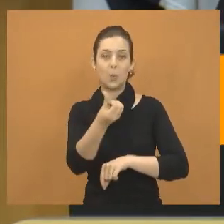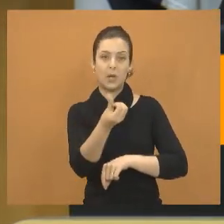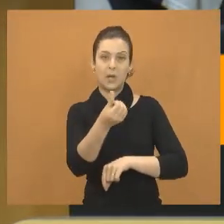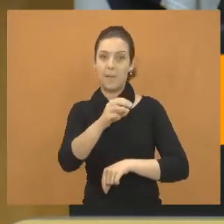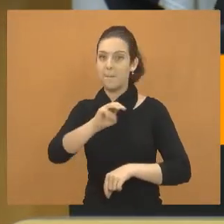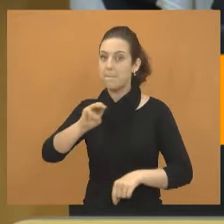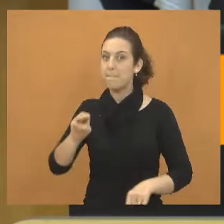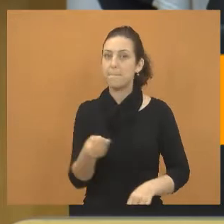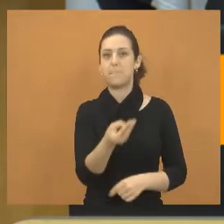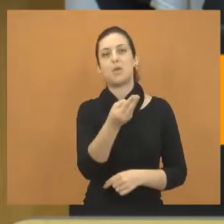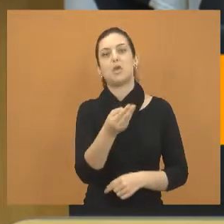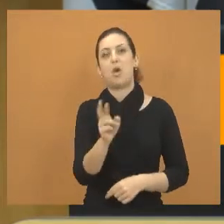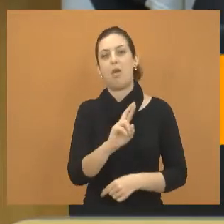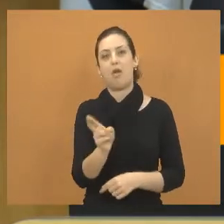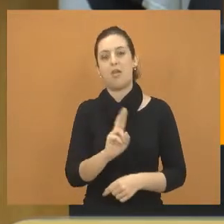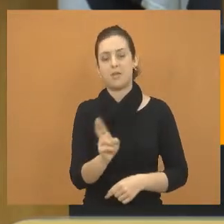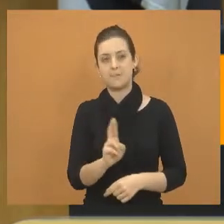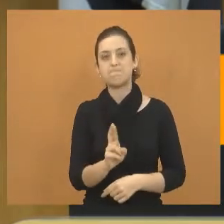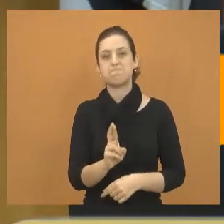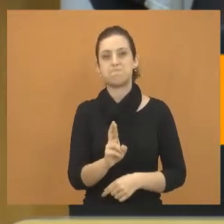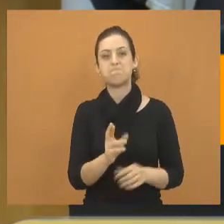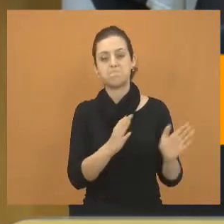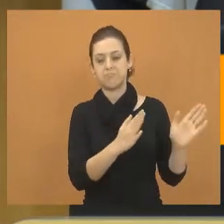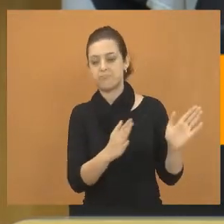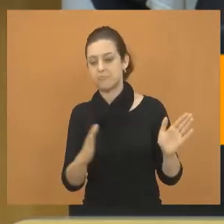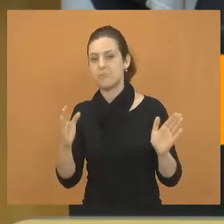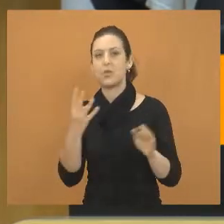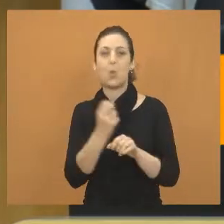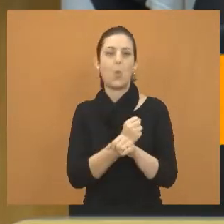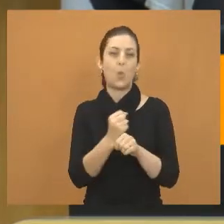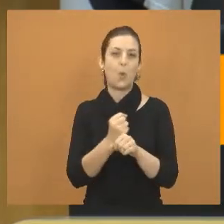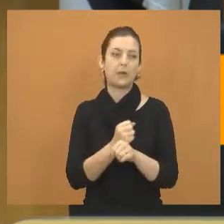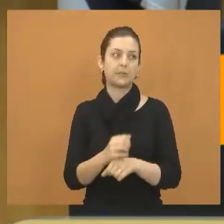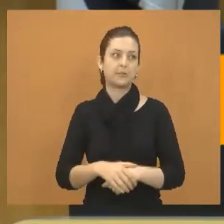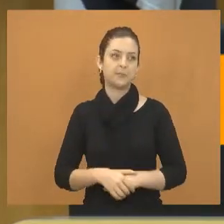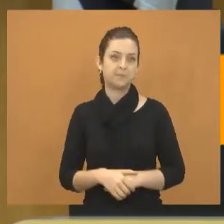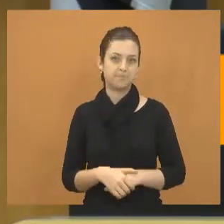milhões de reais durante esses 4 anos?